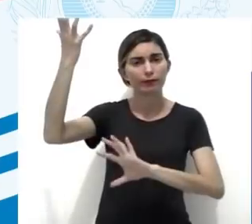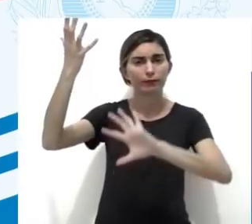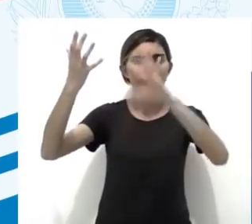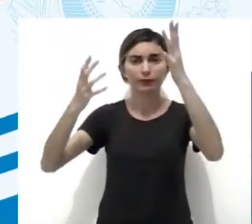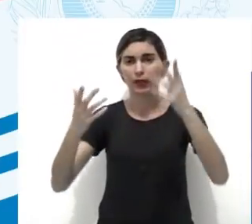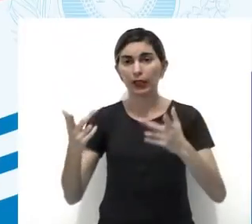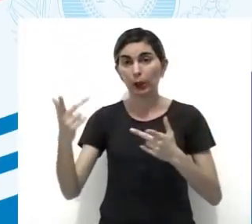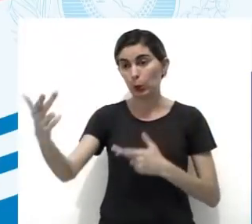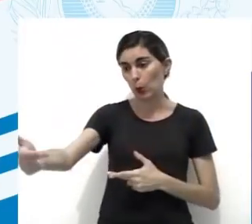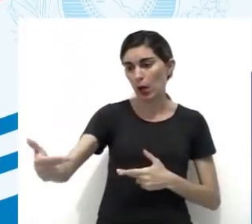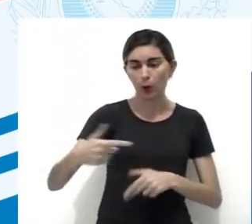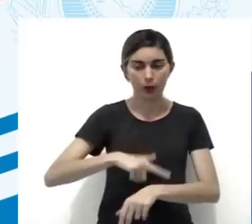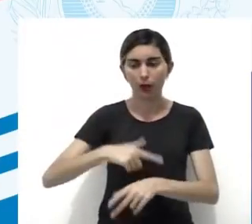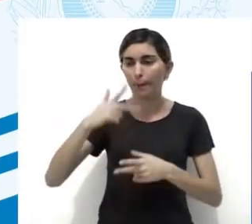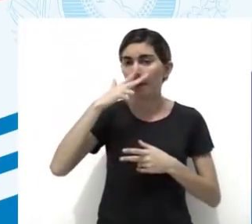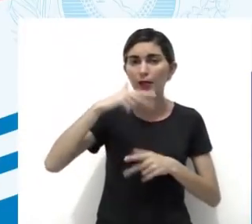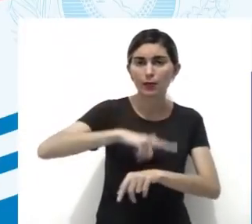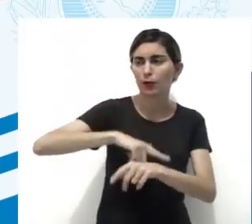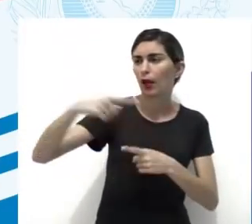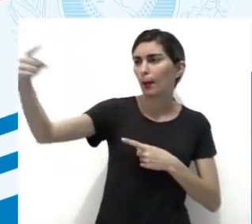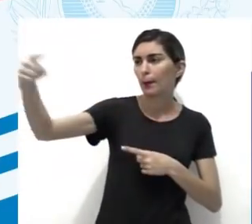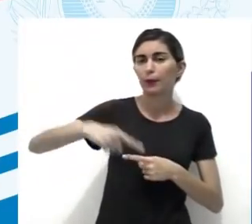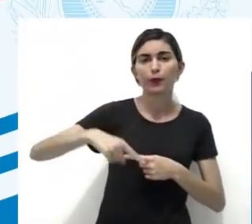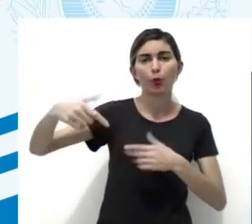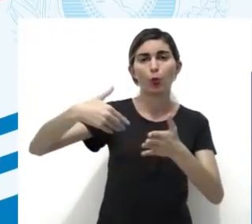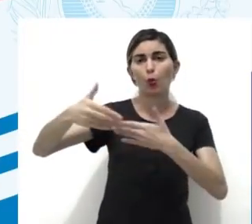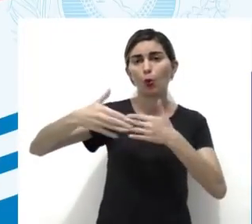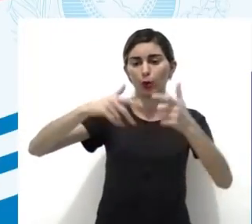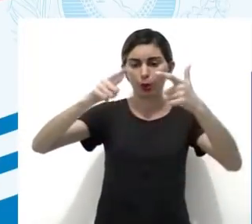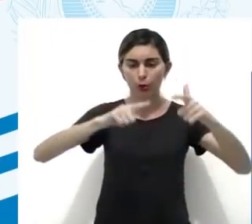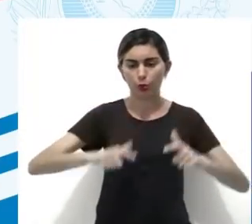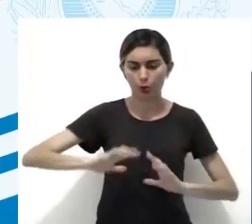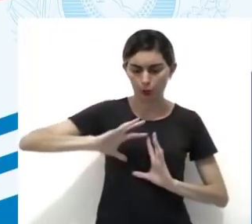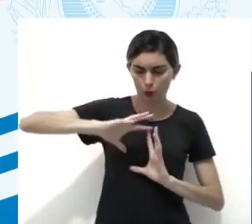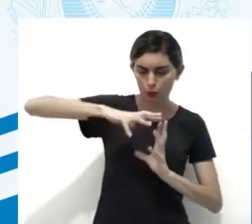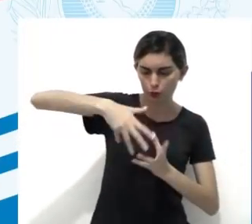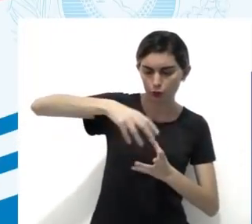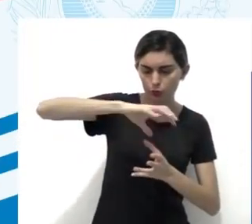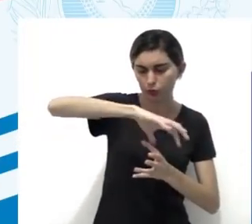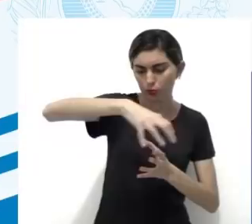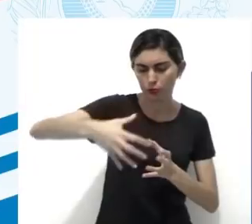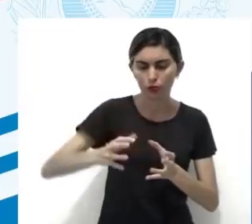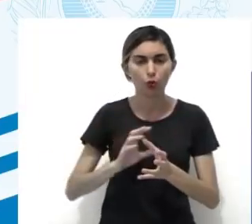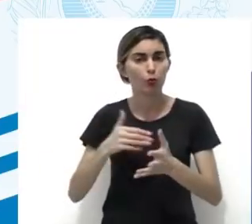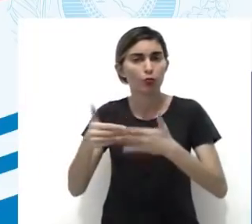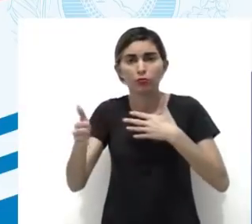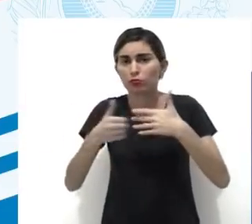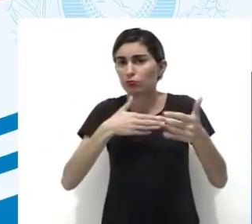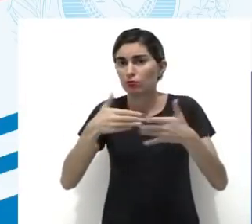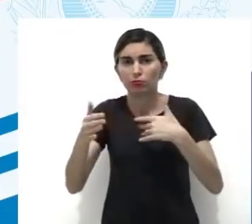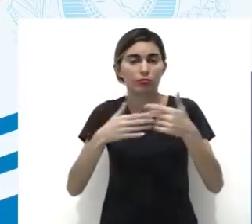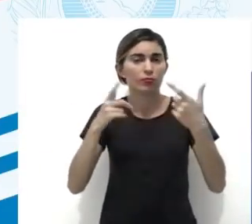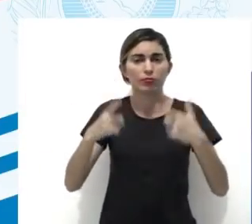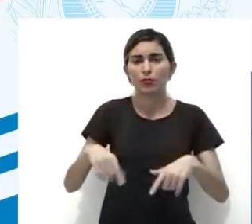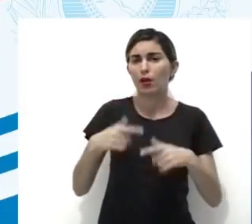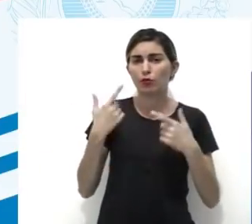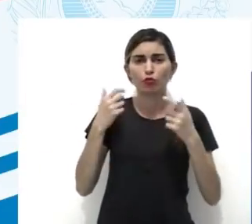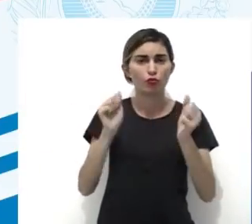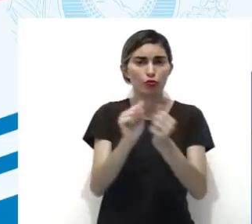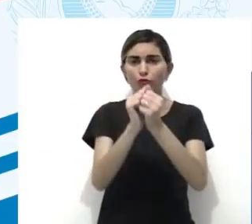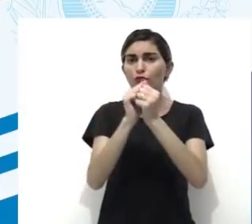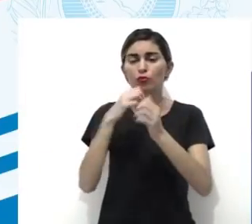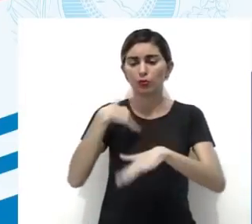tempo real, e onde as pessoas que estão em qualquer lugar do planeta podem acompanhar essa abstração e acompanhar